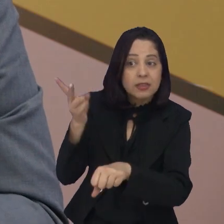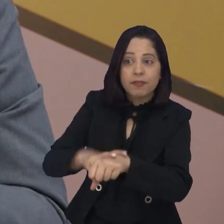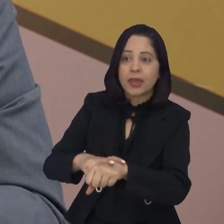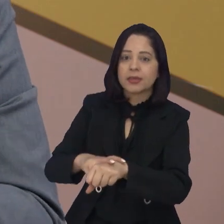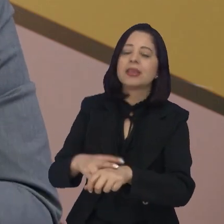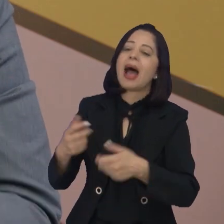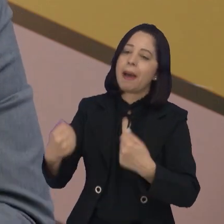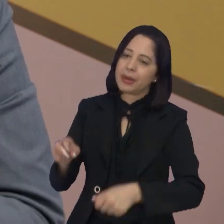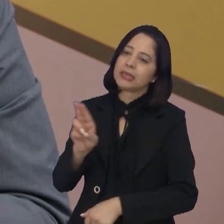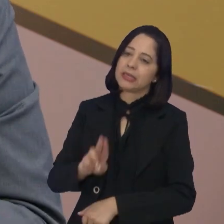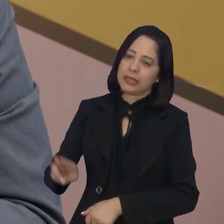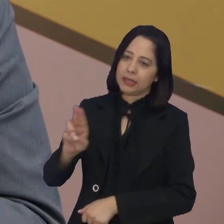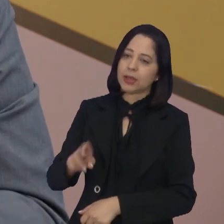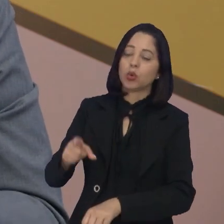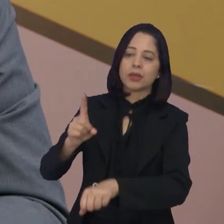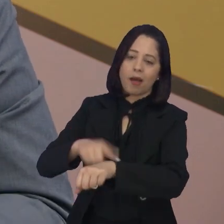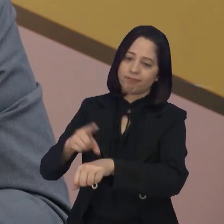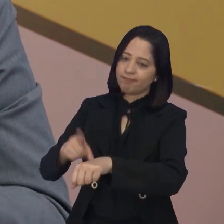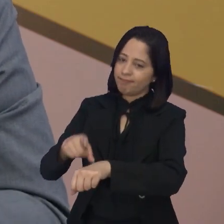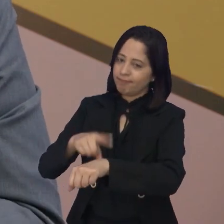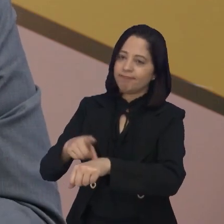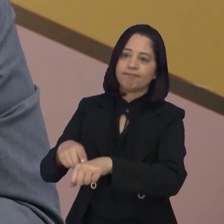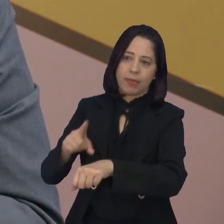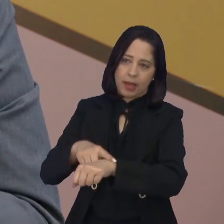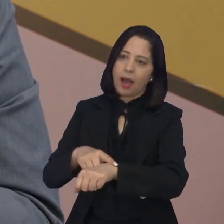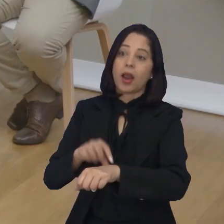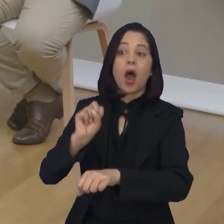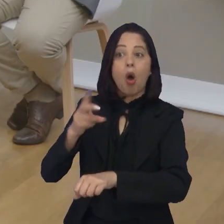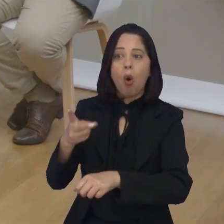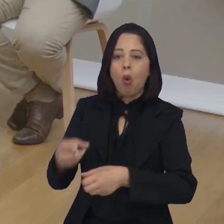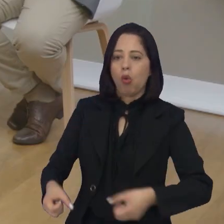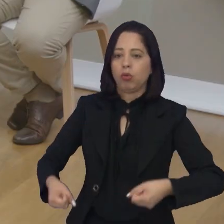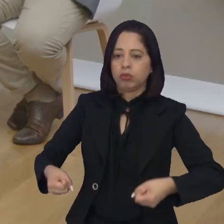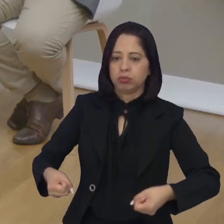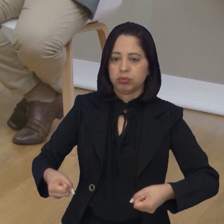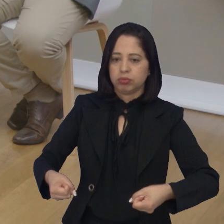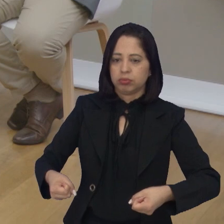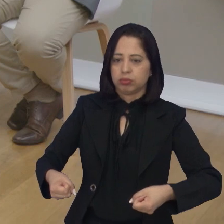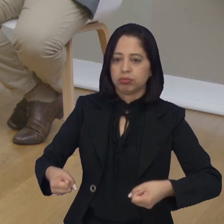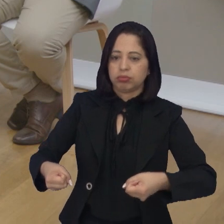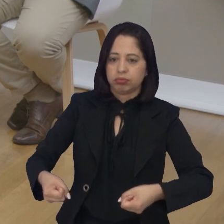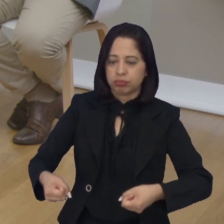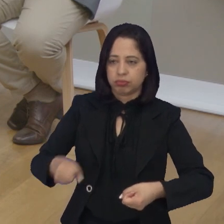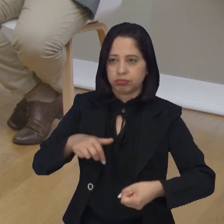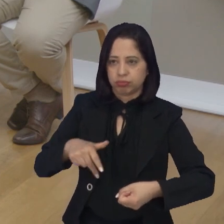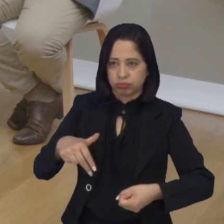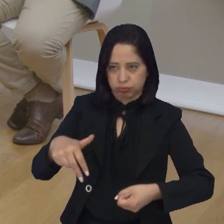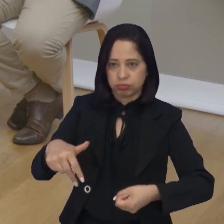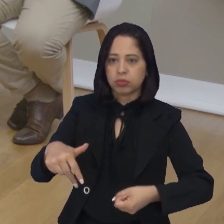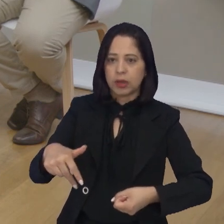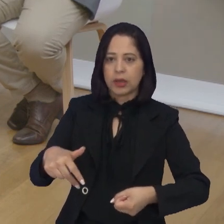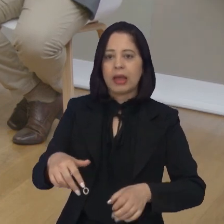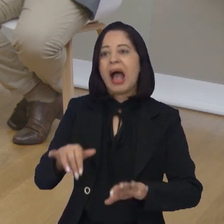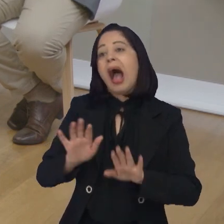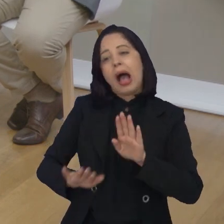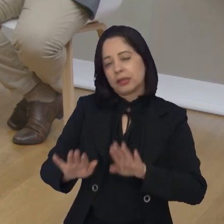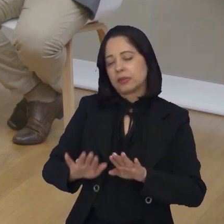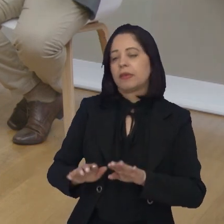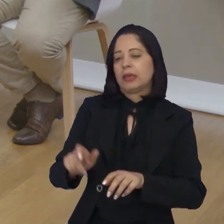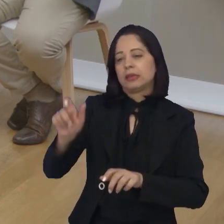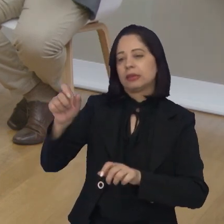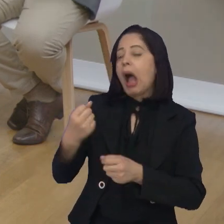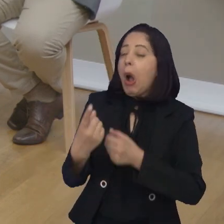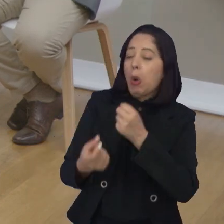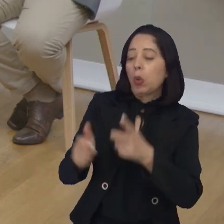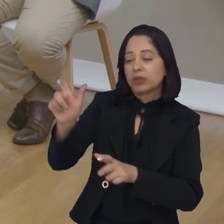de um dispositivo de auxílio à marcha, que é uma bengala ou um andador. E claro, quando a gente usa para prevenir dores também. Então, pacientes que têm artrose de joelho, a